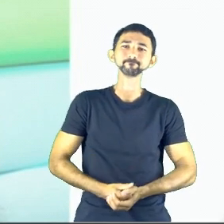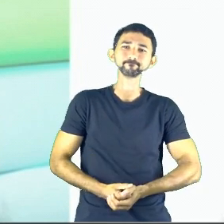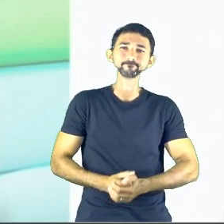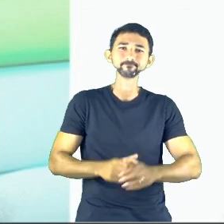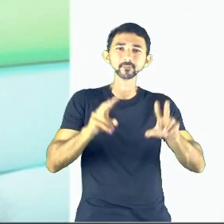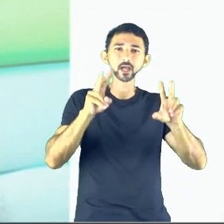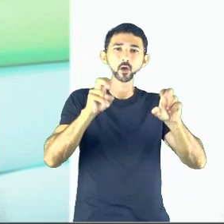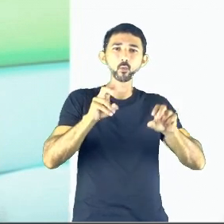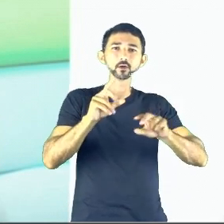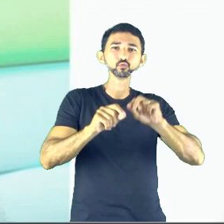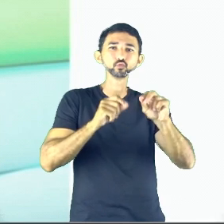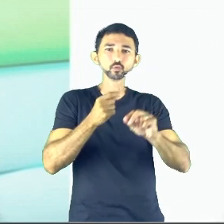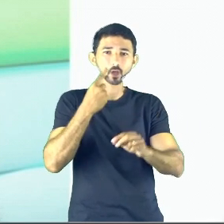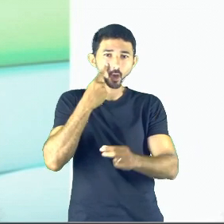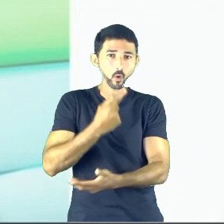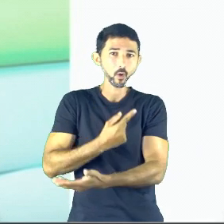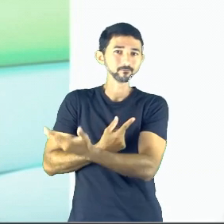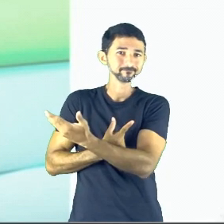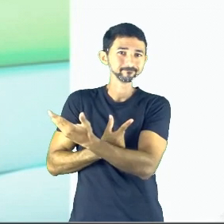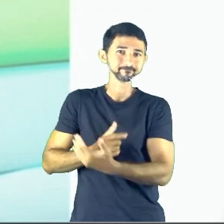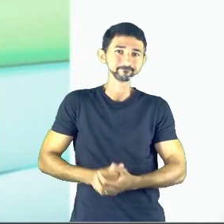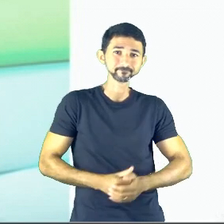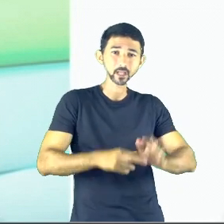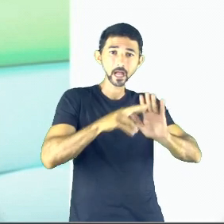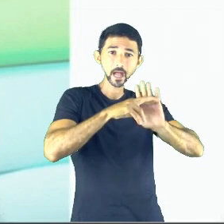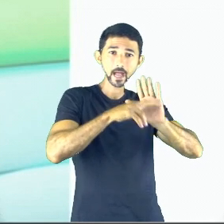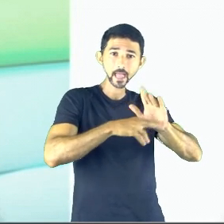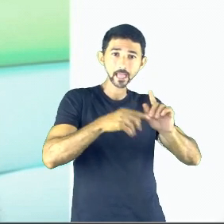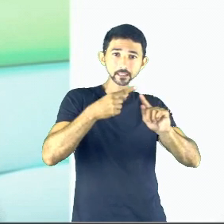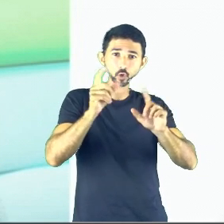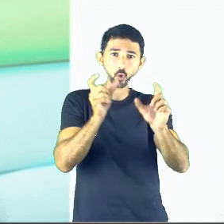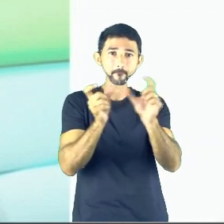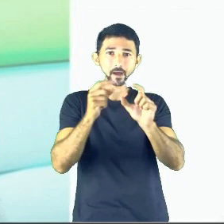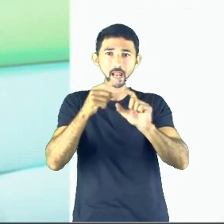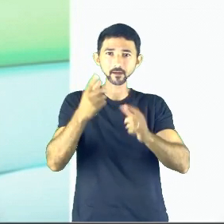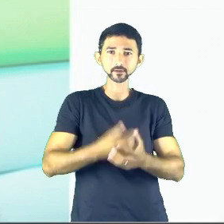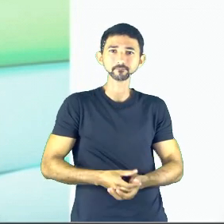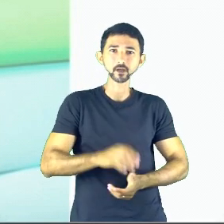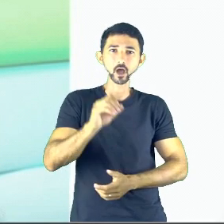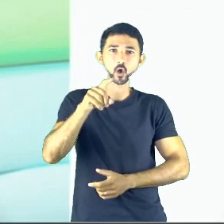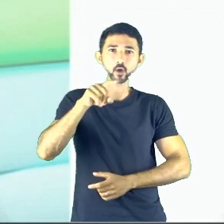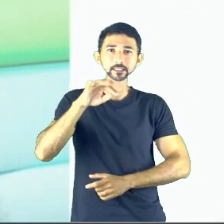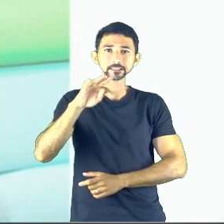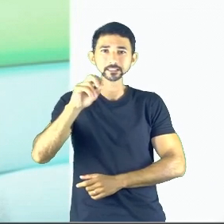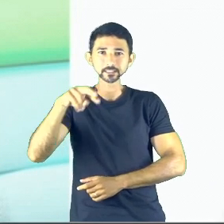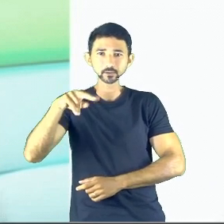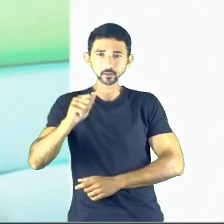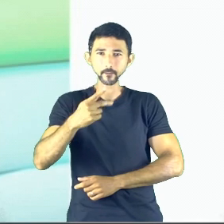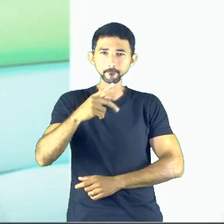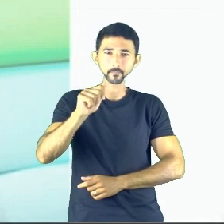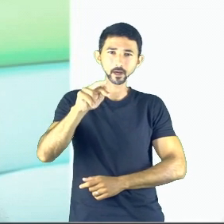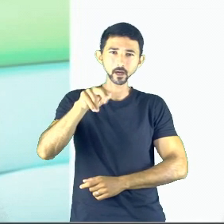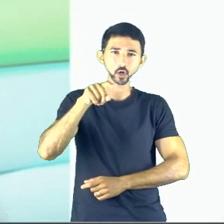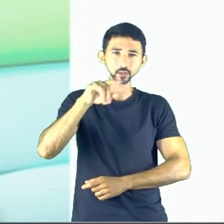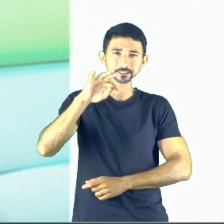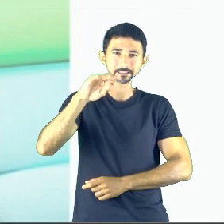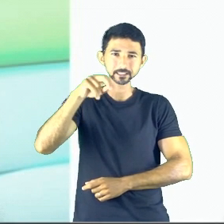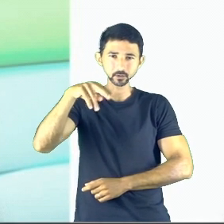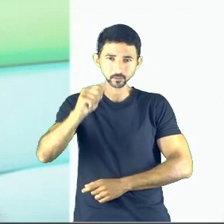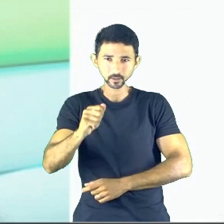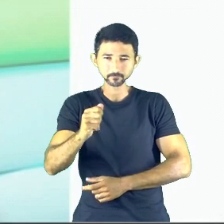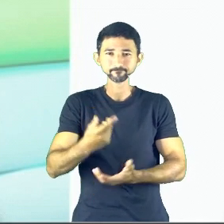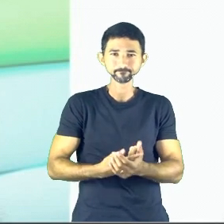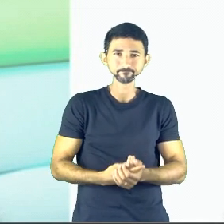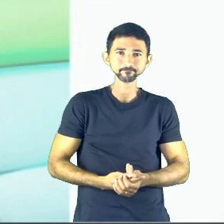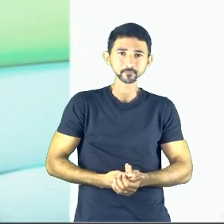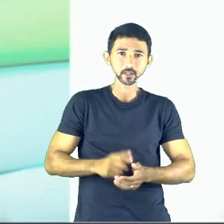língua portuguesa. E o assunto que abordaremos na aula de hoje será regras de acentuação das palavras oxítonas, paroxítonas